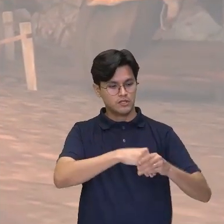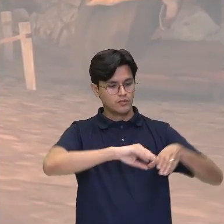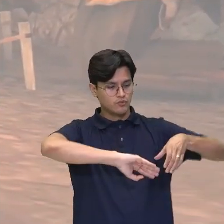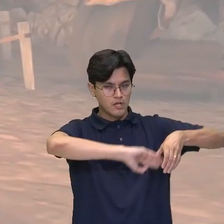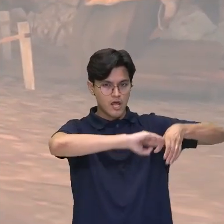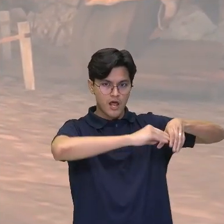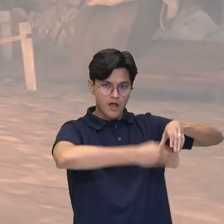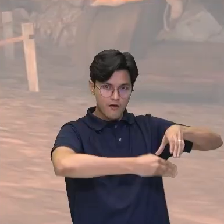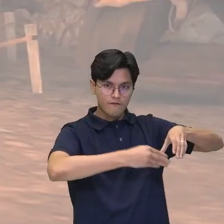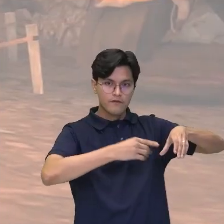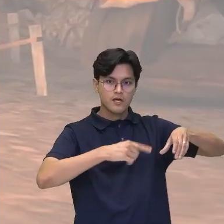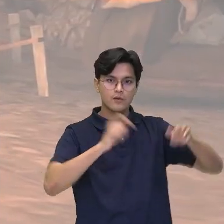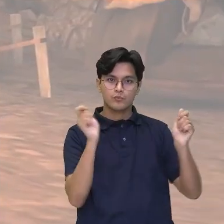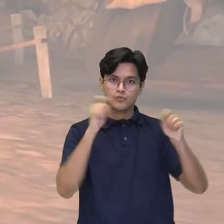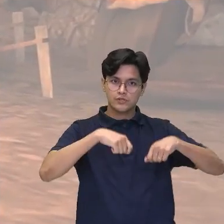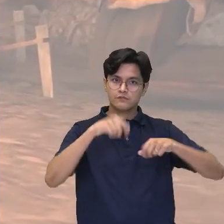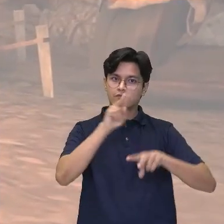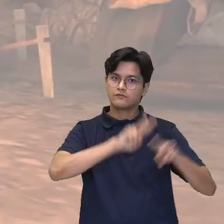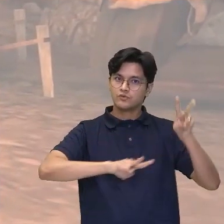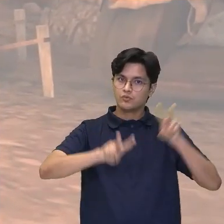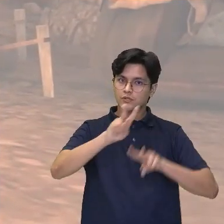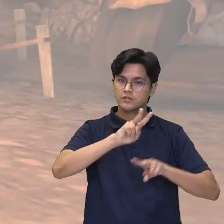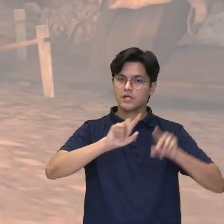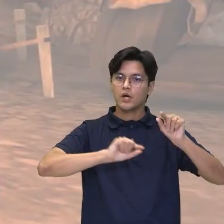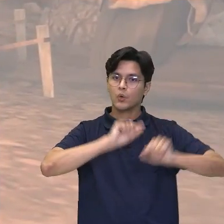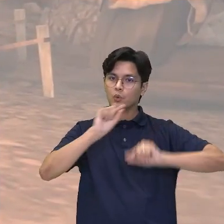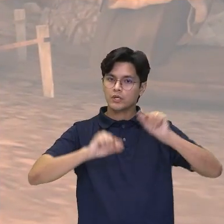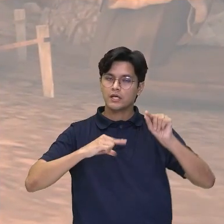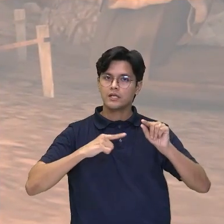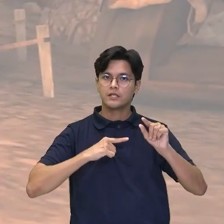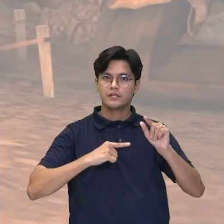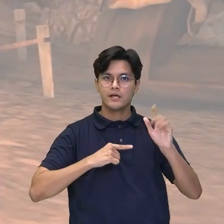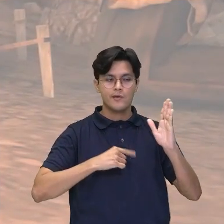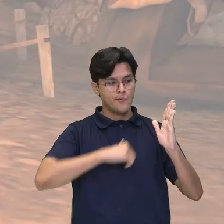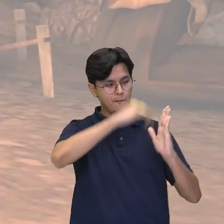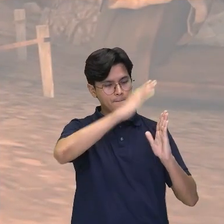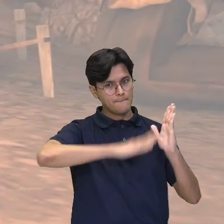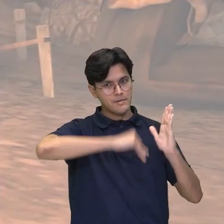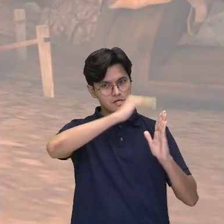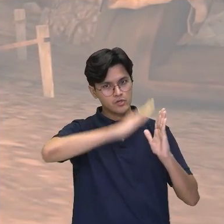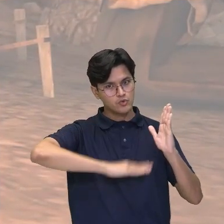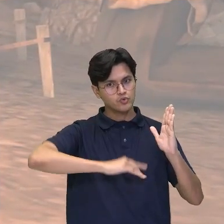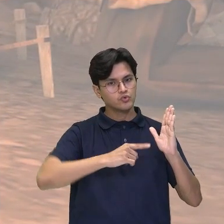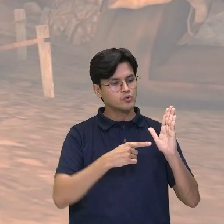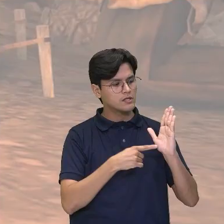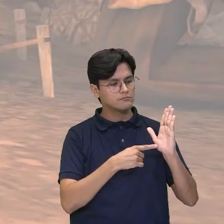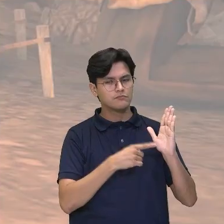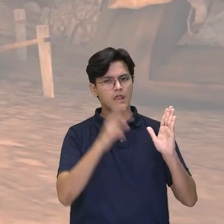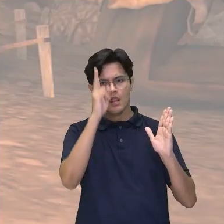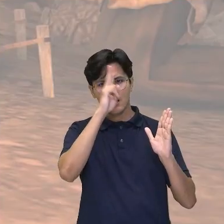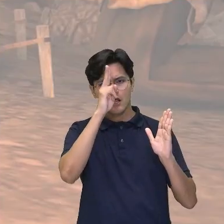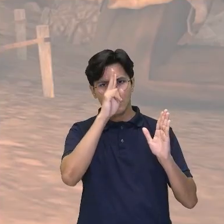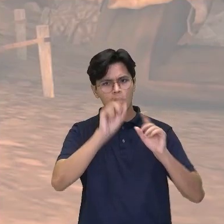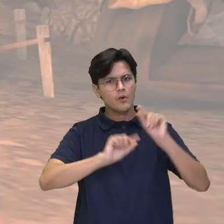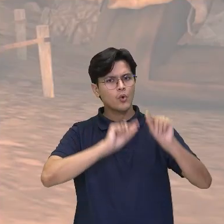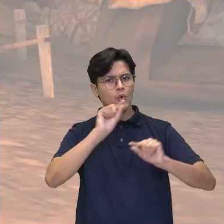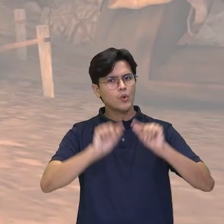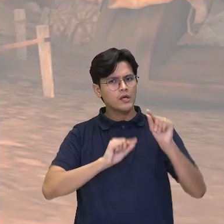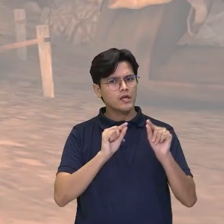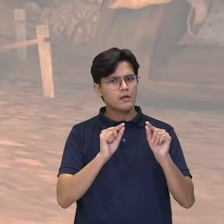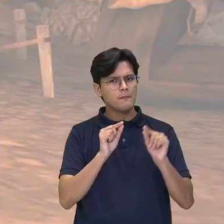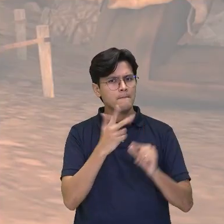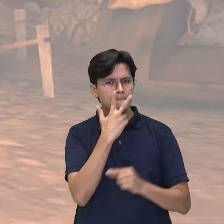aqui uma pintura, certo? Que nos remete à questão como se fosse uma